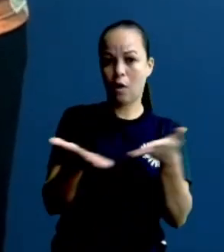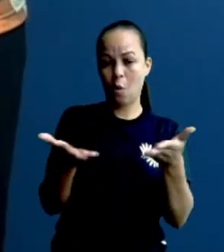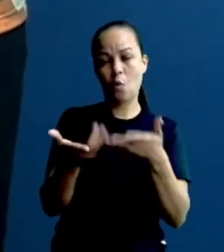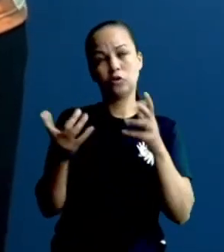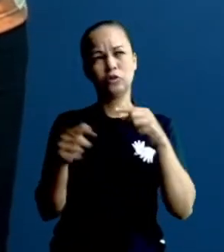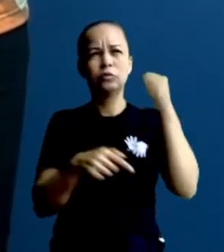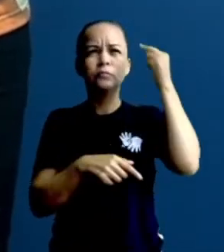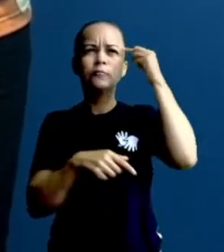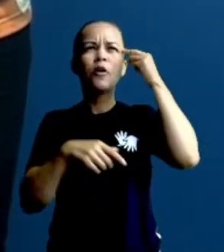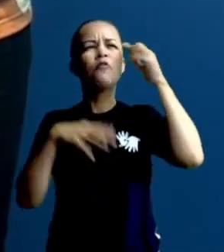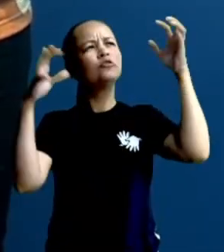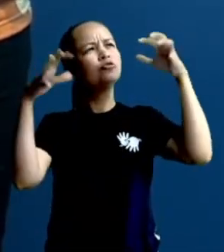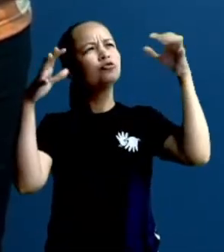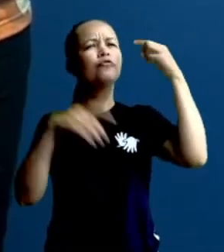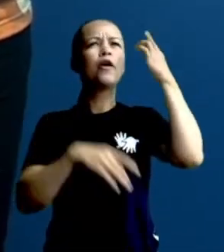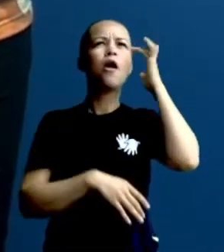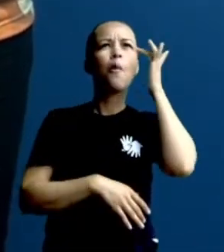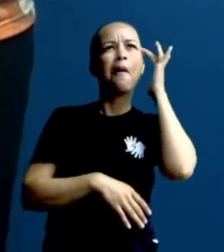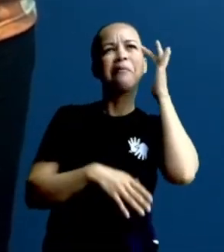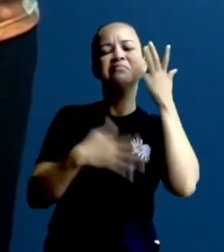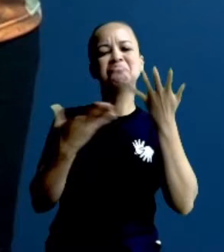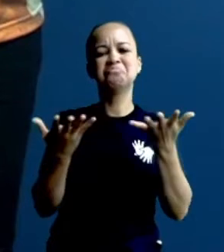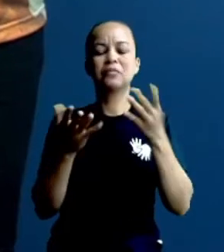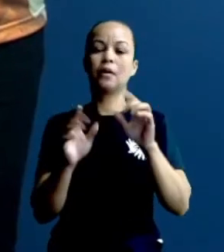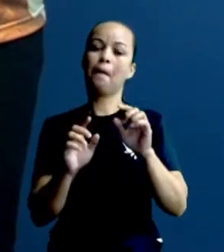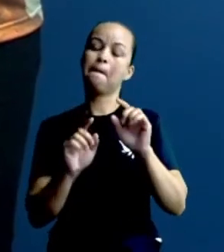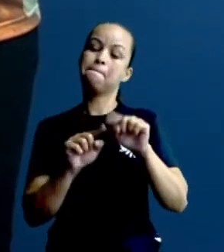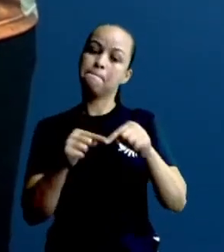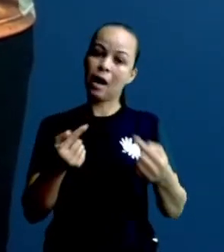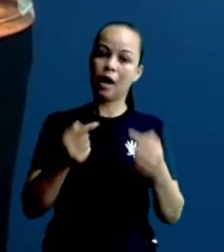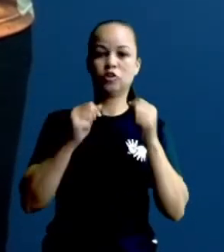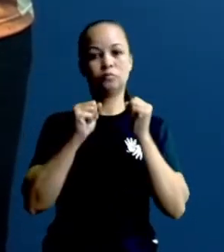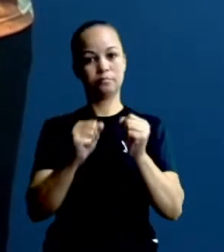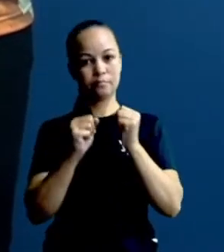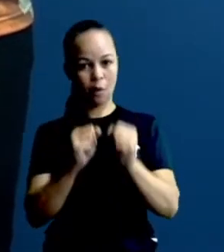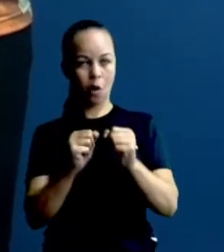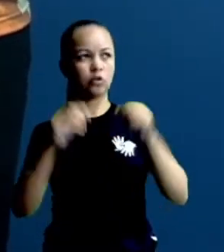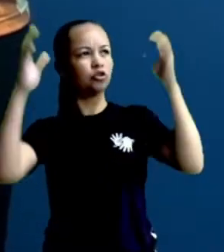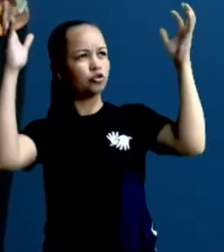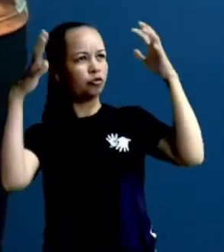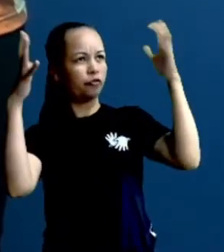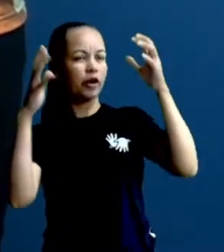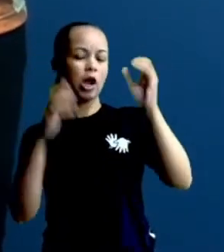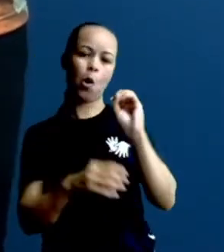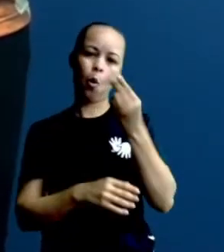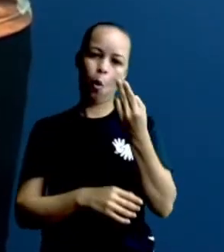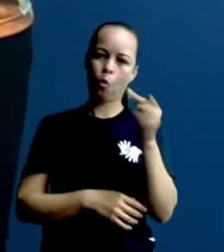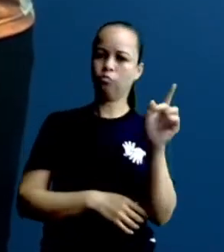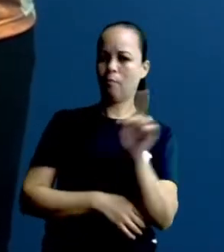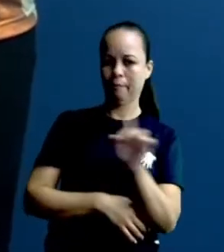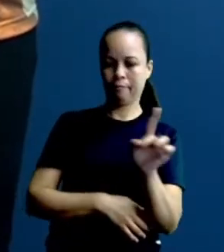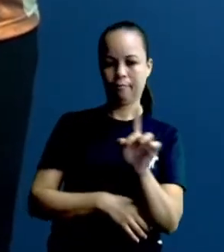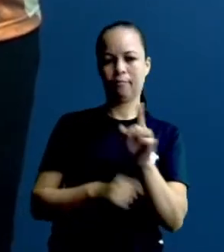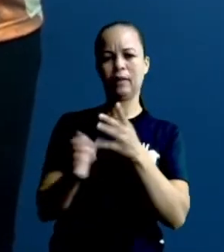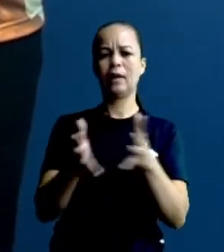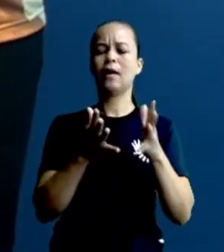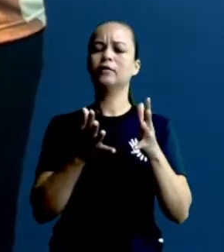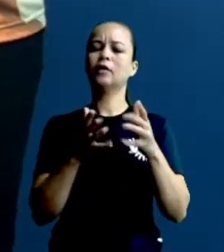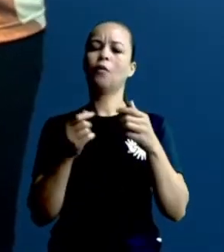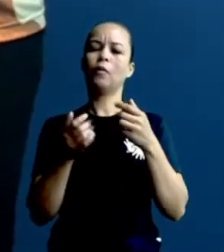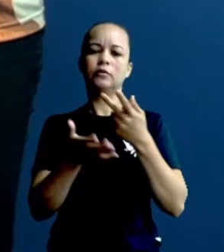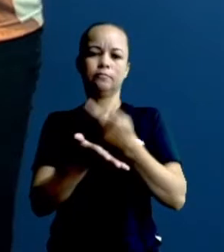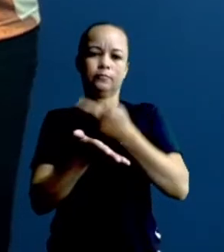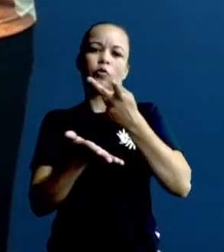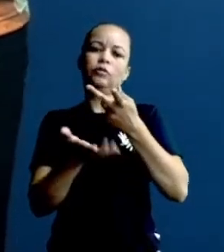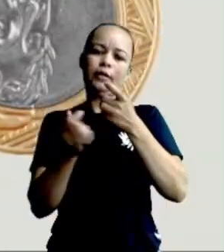chover. Mas pode chover ou não. Né? Há uma possibilidade de ocorrer aí a chuva.